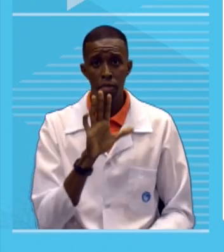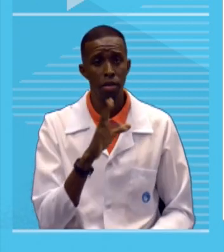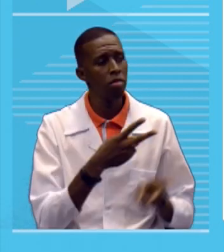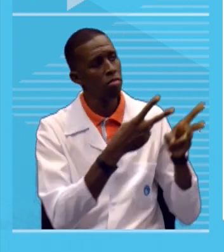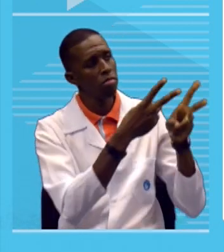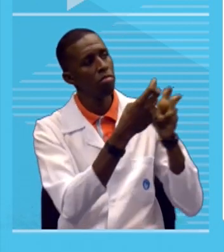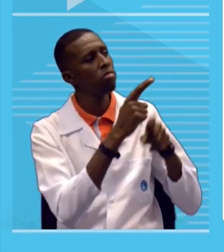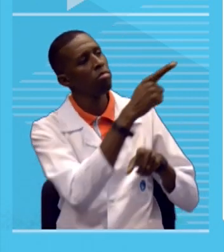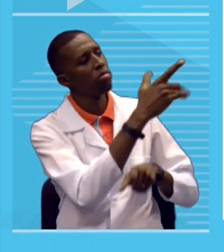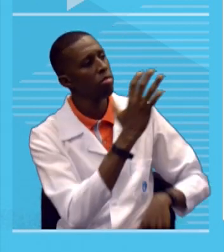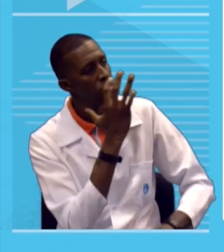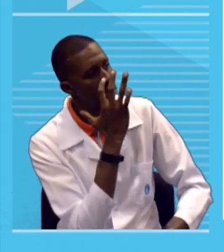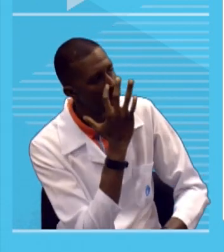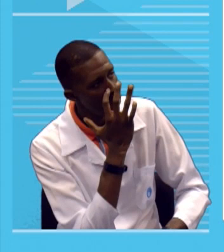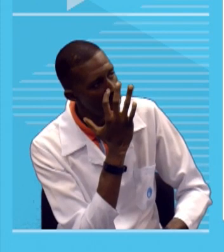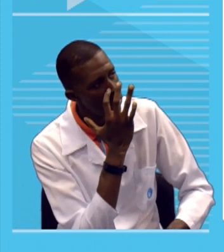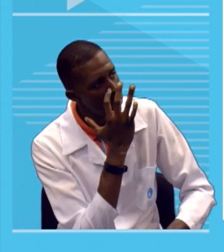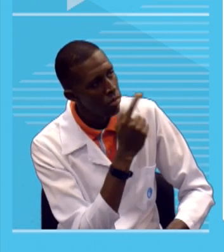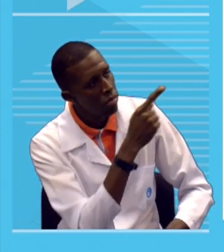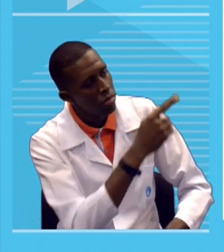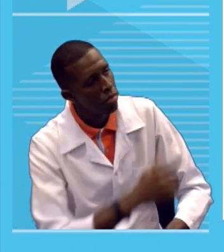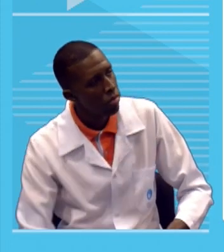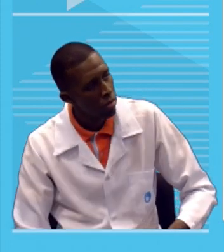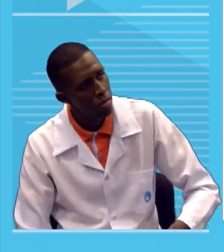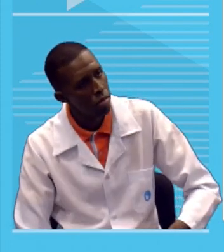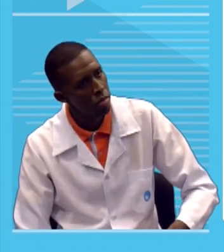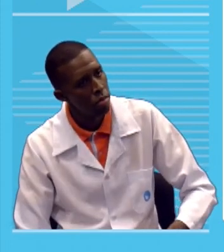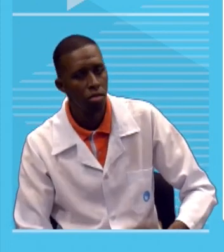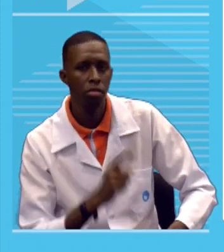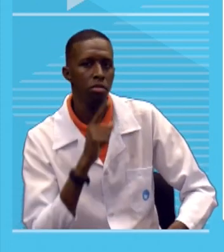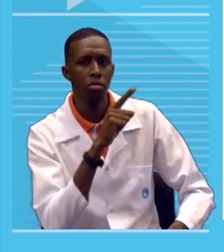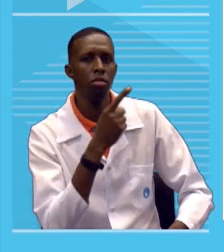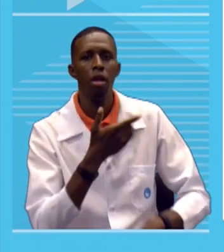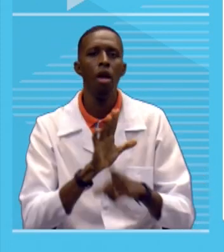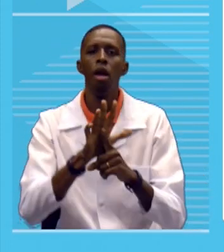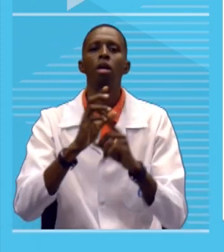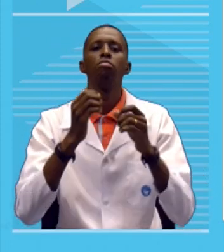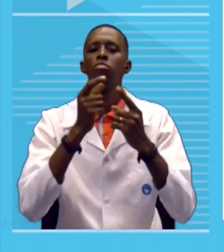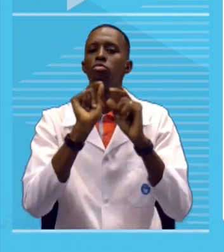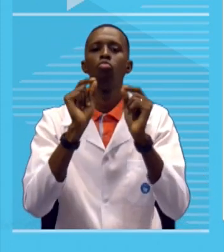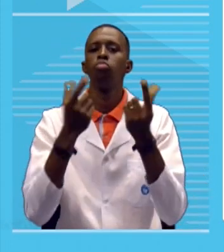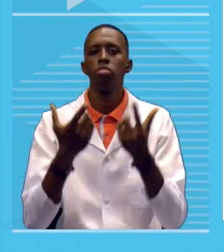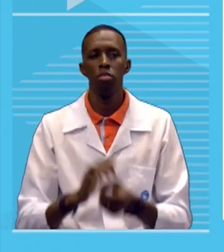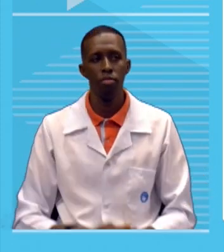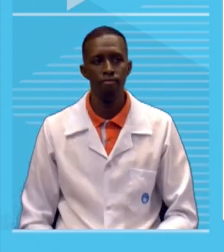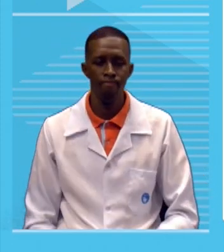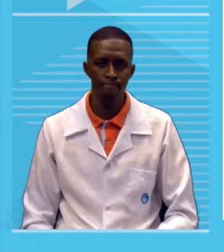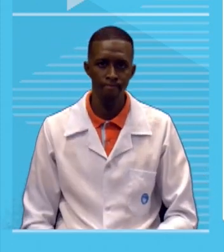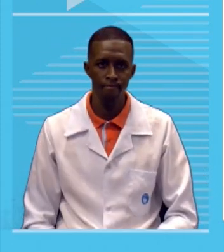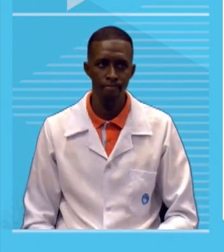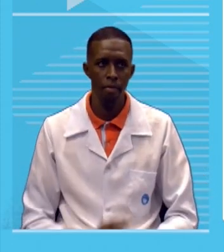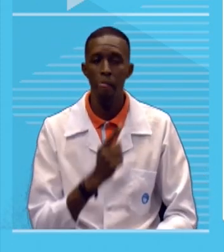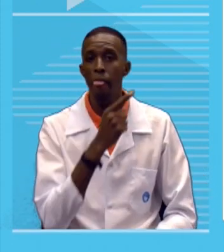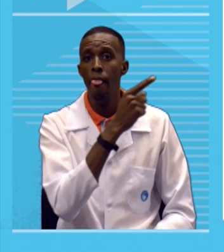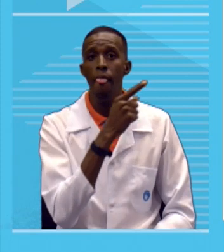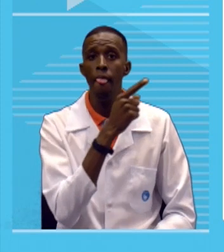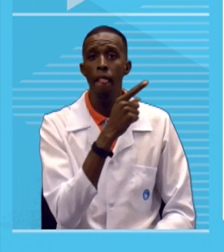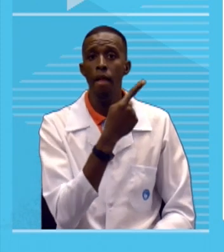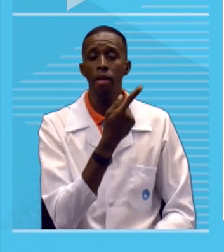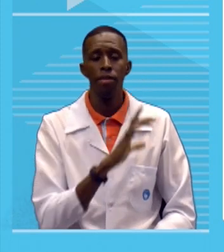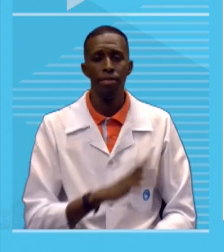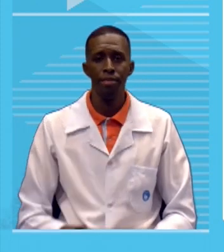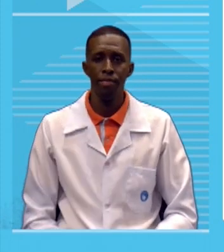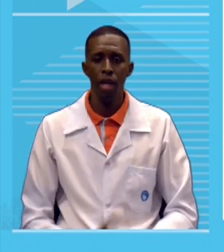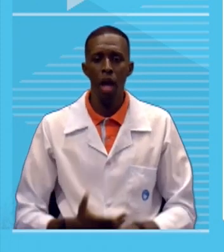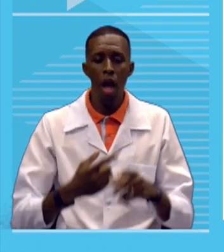nós temos uma infraestrutura deficiente, porque falta saneamento básico. Saneamento básico é a gente